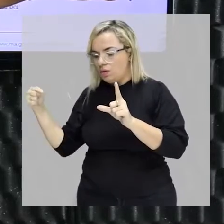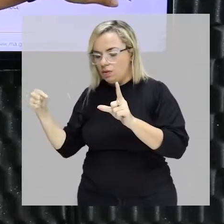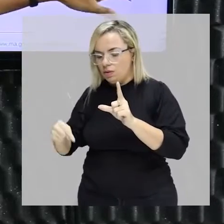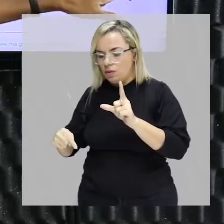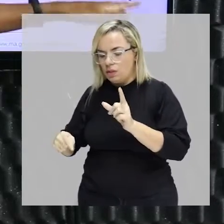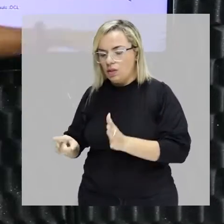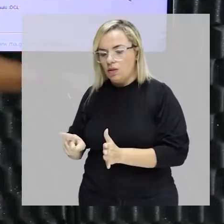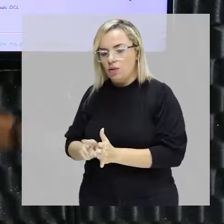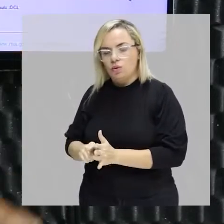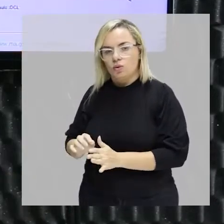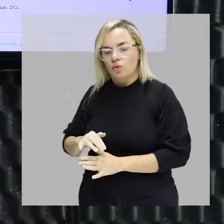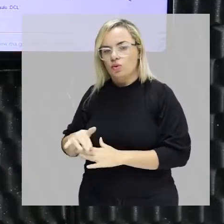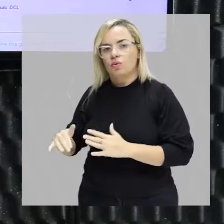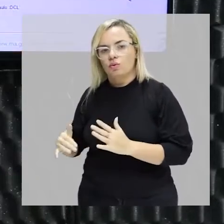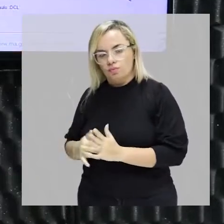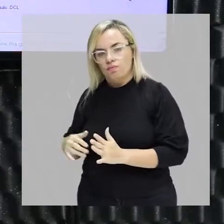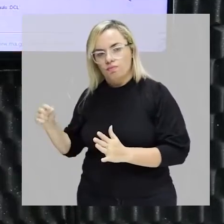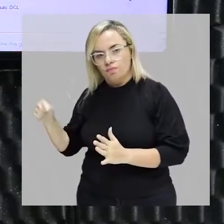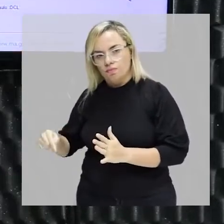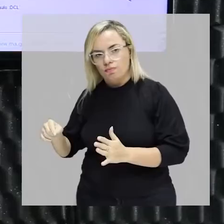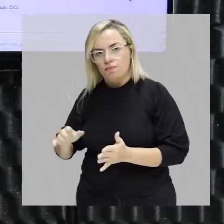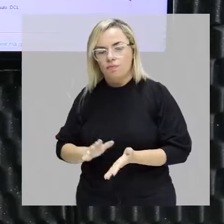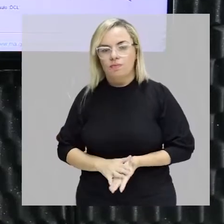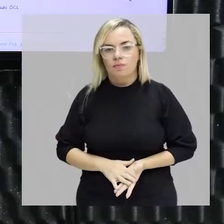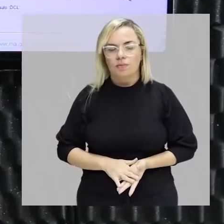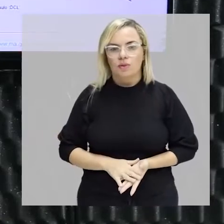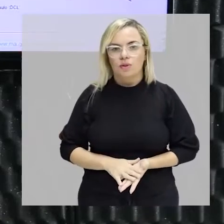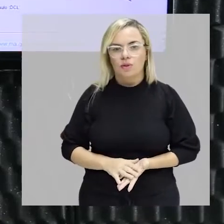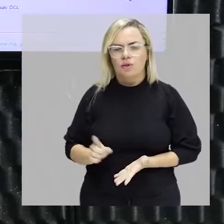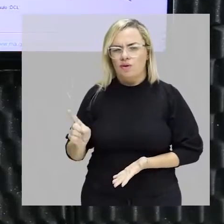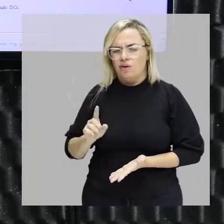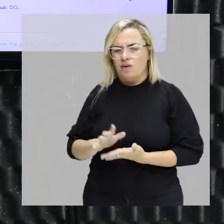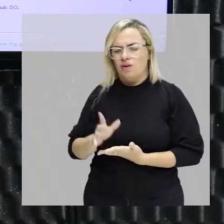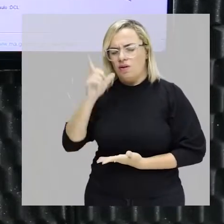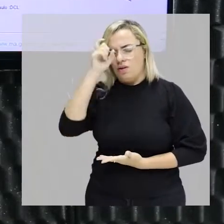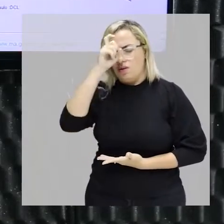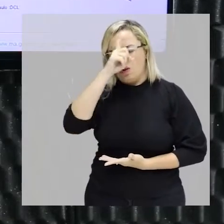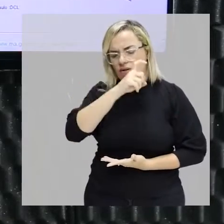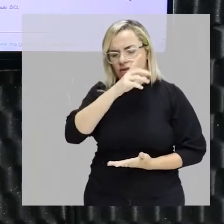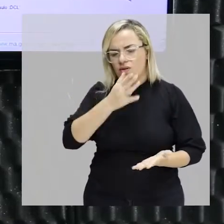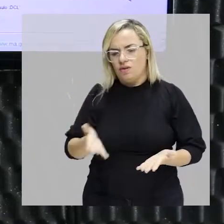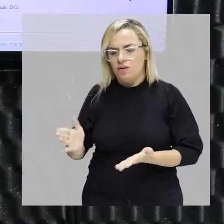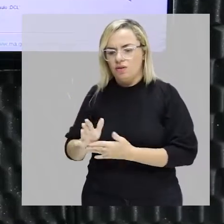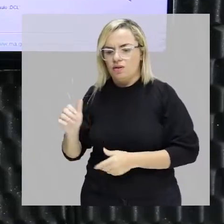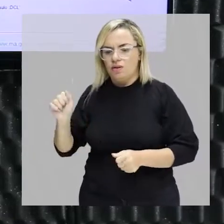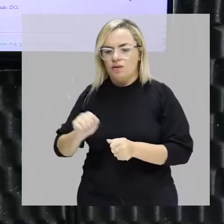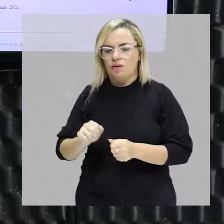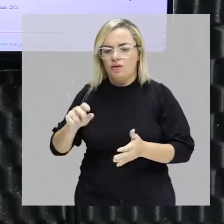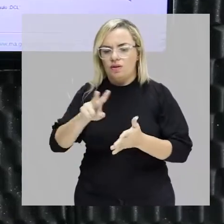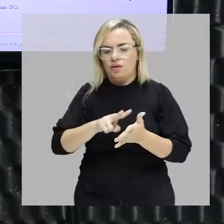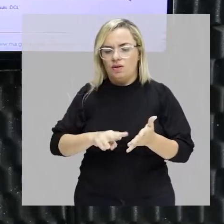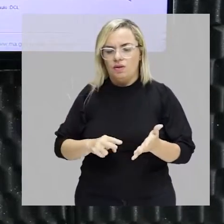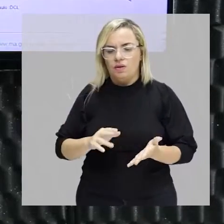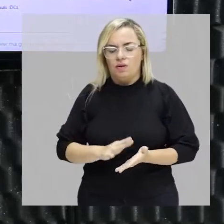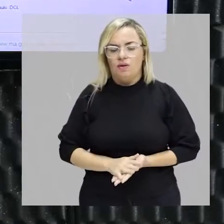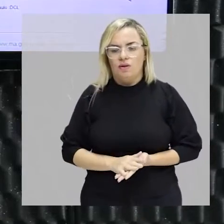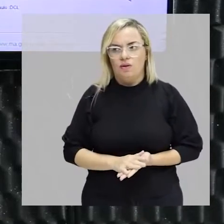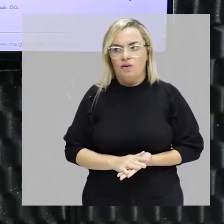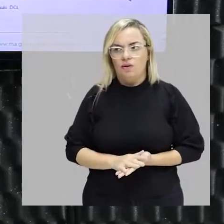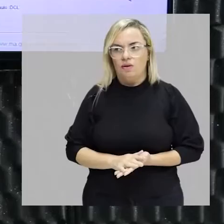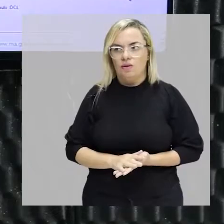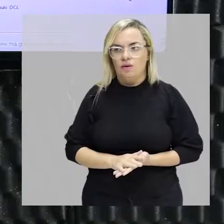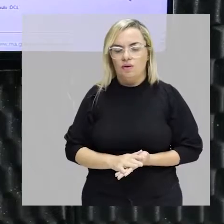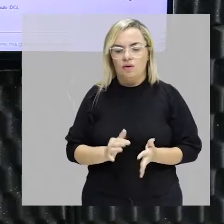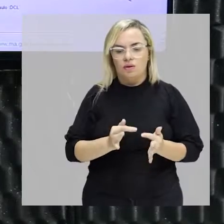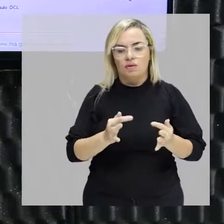marco a raiz. Então, negativo. Não é para ser complicado não, tá? Fazendo a leitura desse gráfico, olha só. A